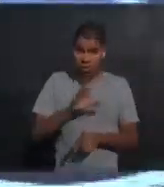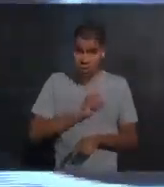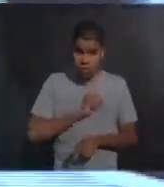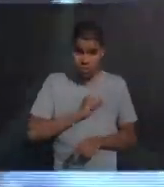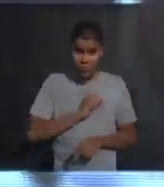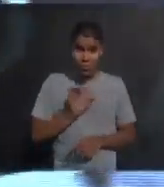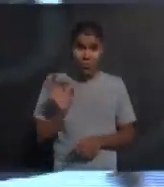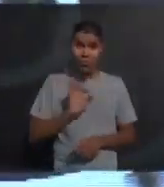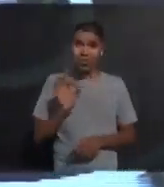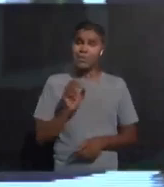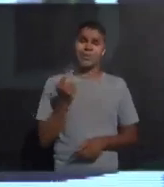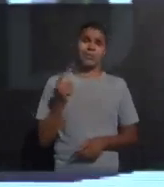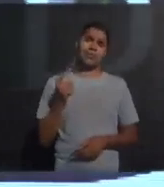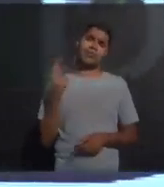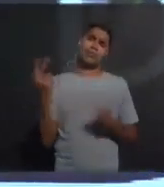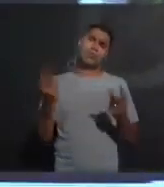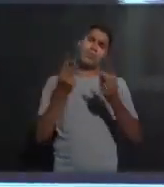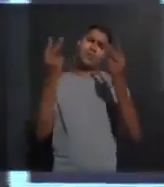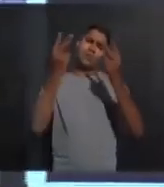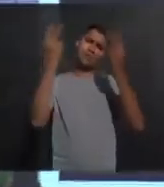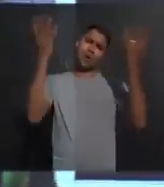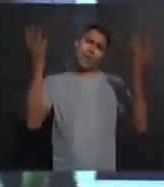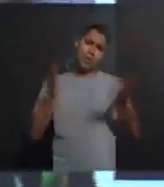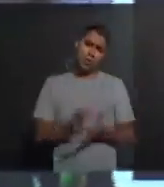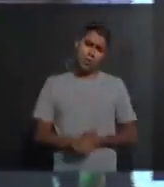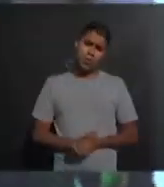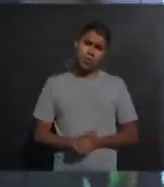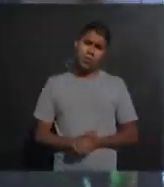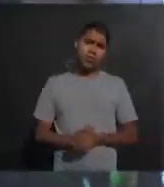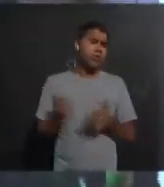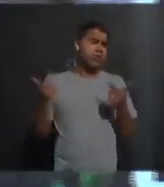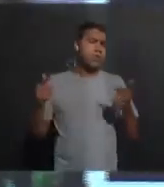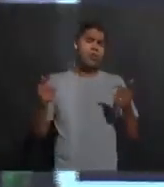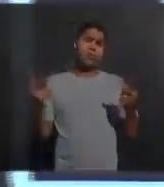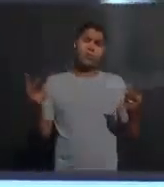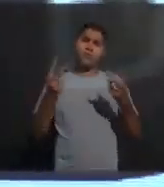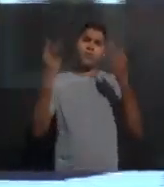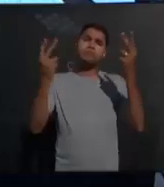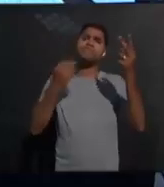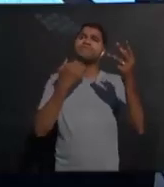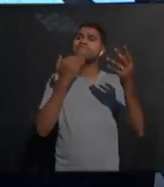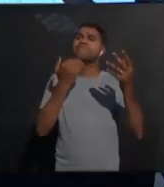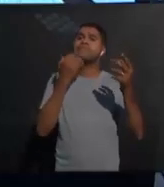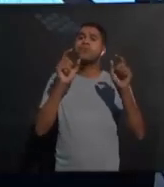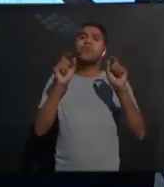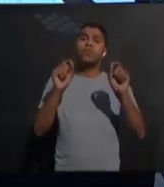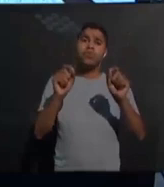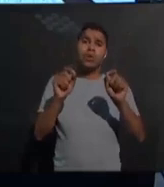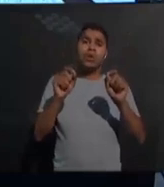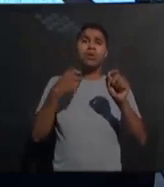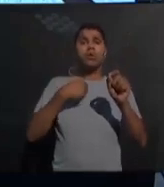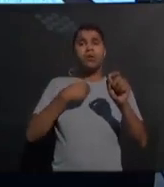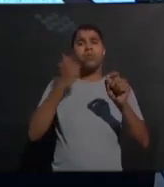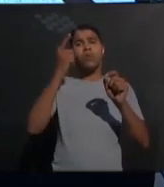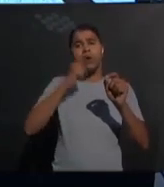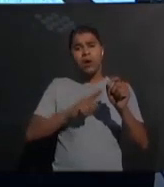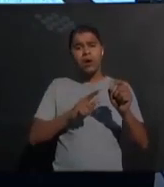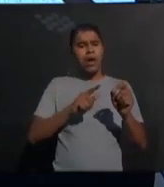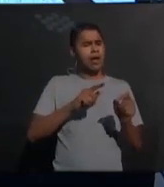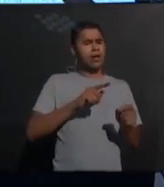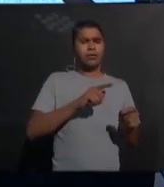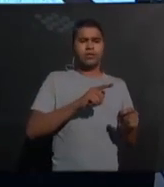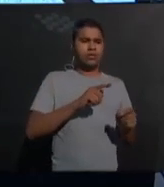tem valor meu querido minha querida não tem valor de que adianta eu se eu ganhasse o mundo